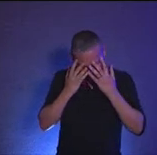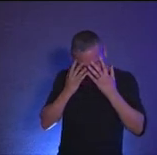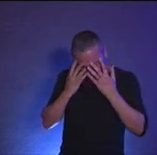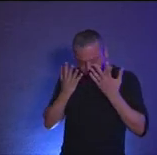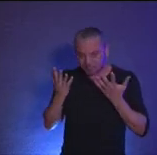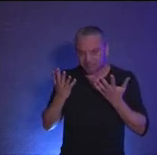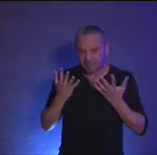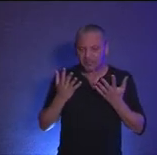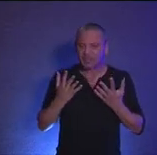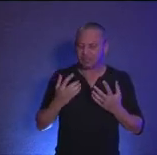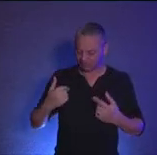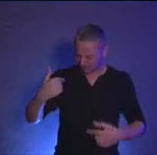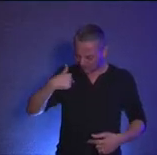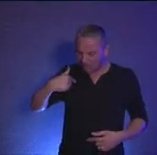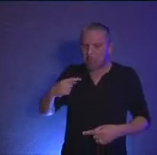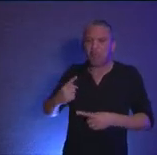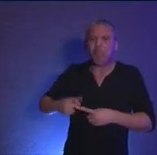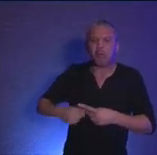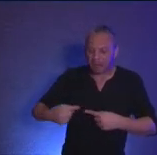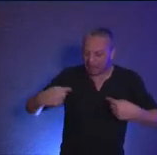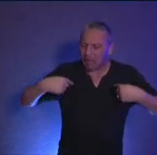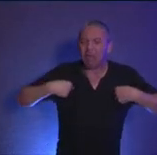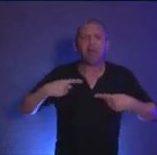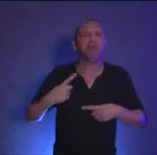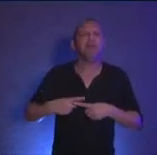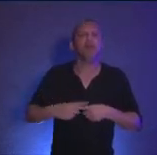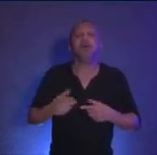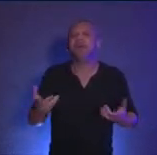Por que sempre acontece comigo? Por que eu?